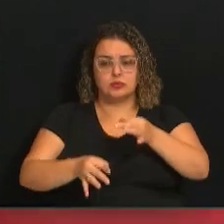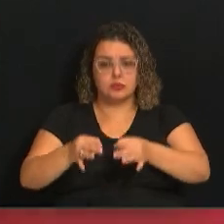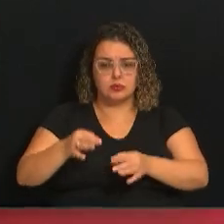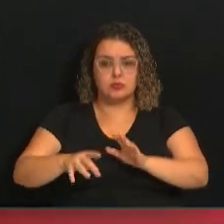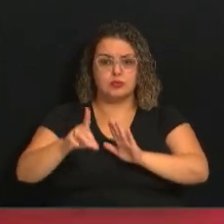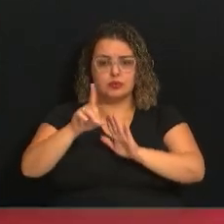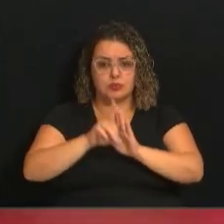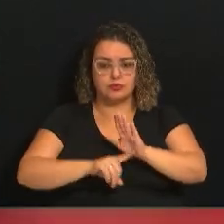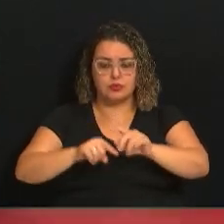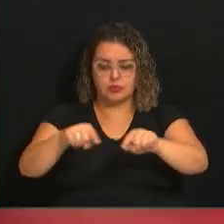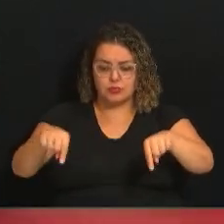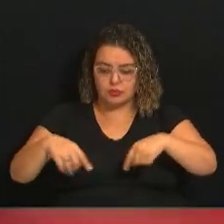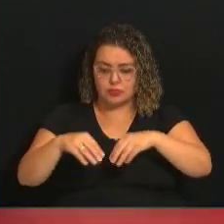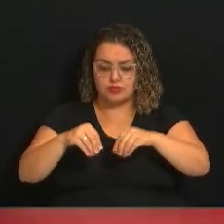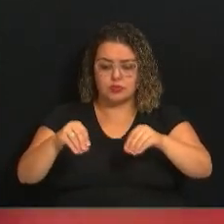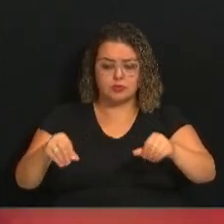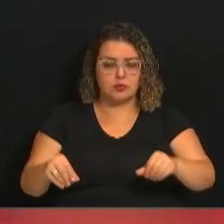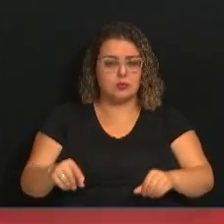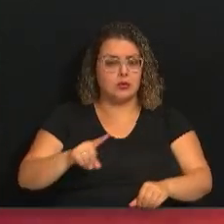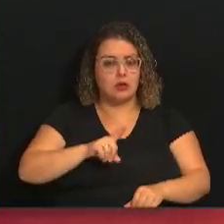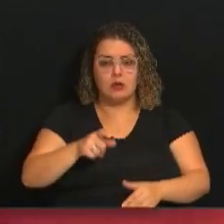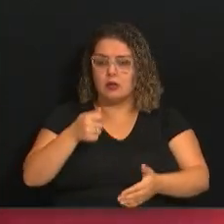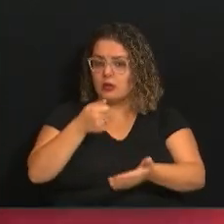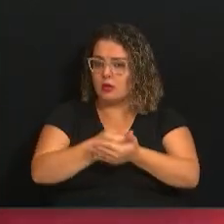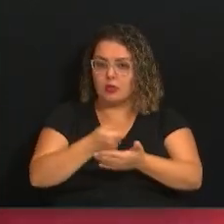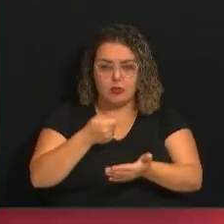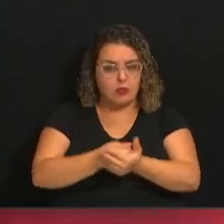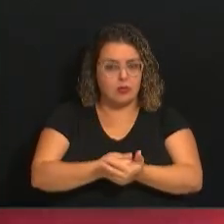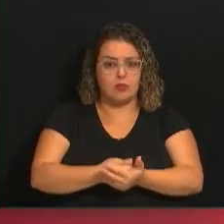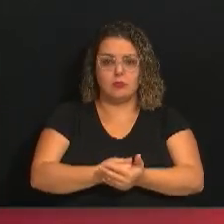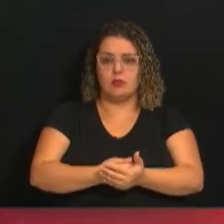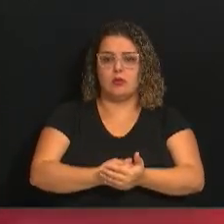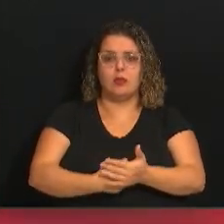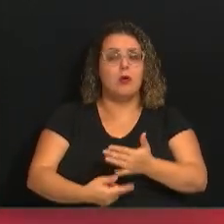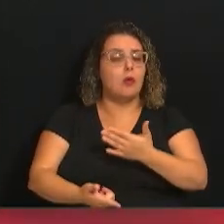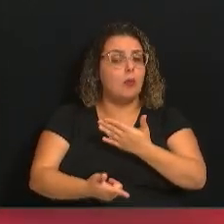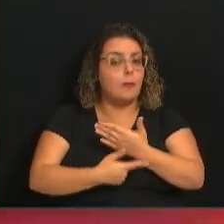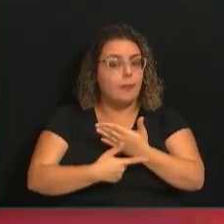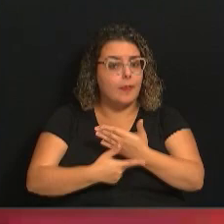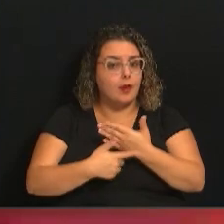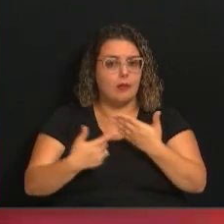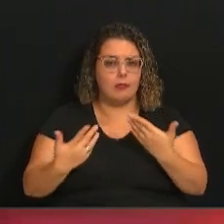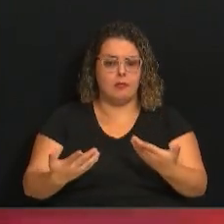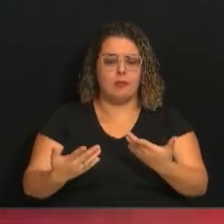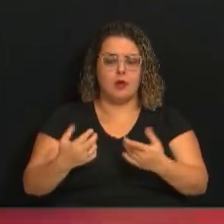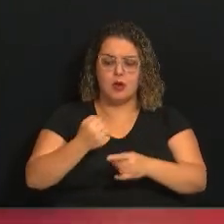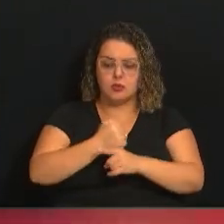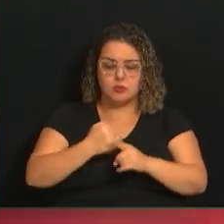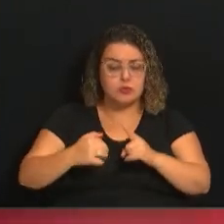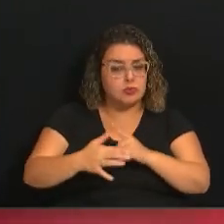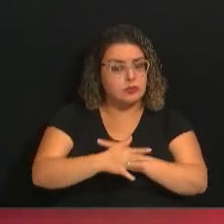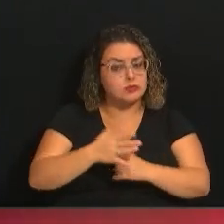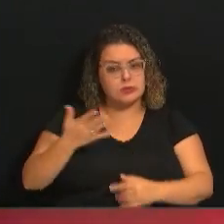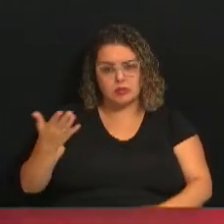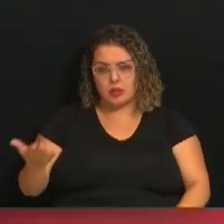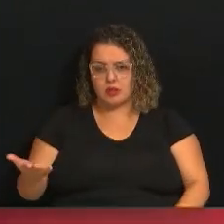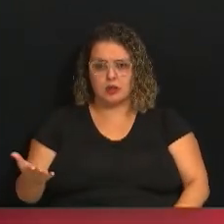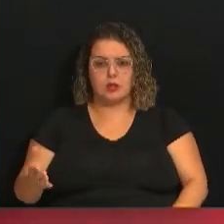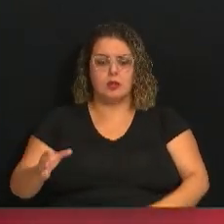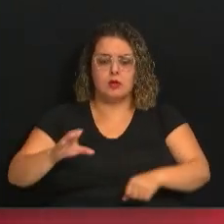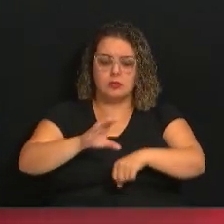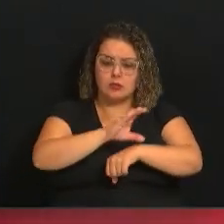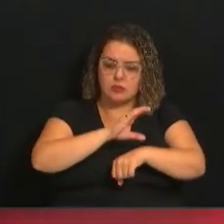terra, uma terra que não estava cumprindo a sua função social, a função social que está ali apontado na Constituição